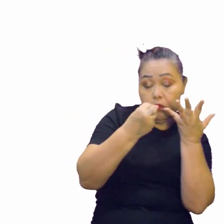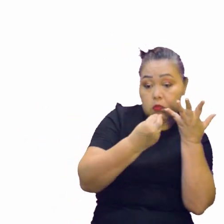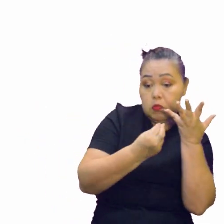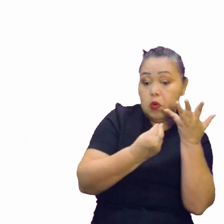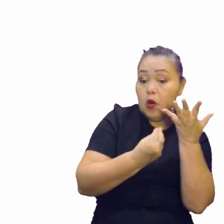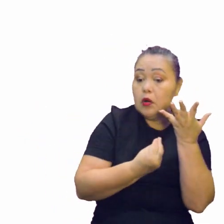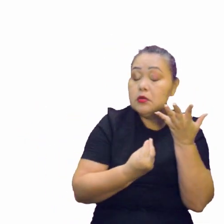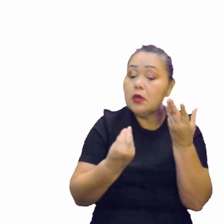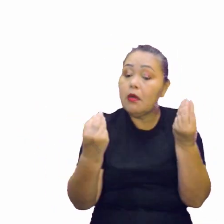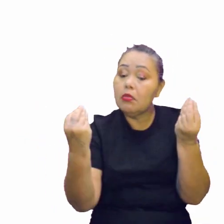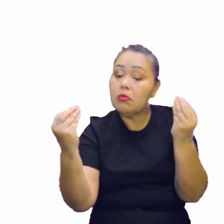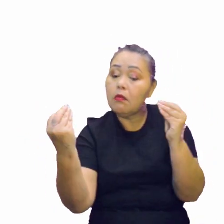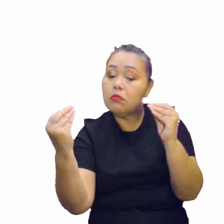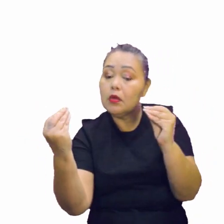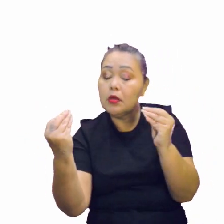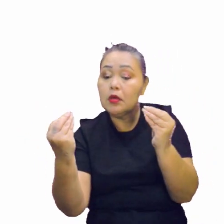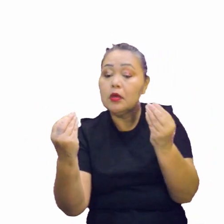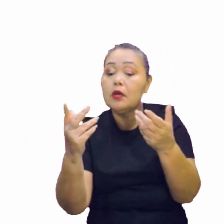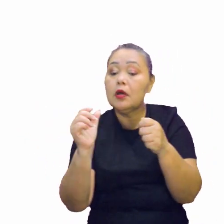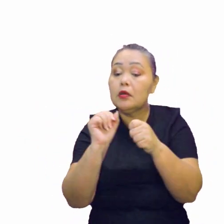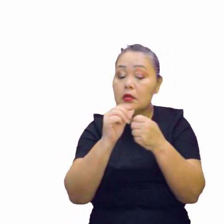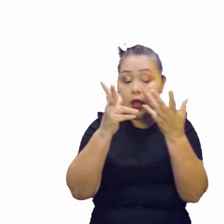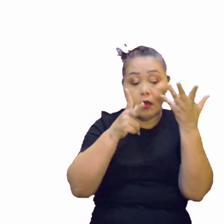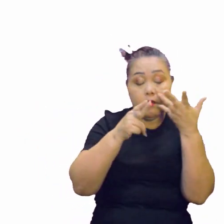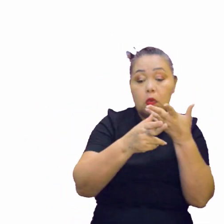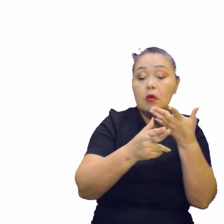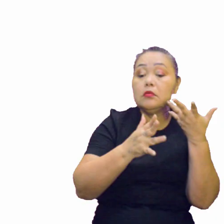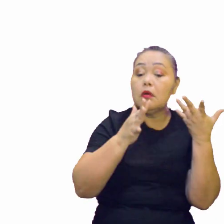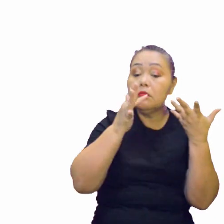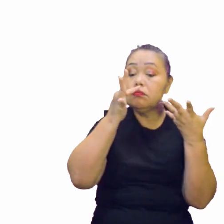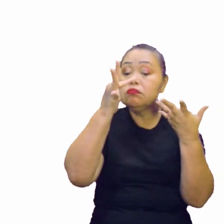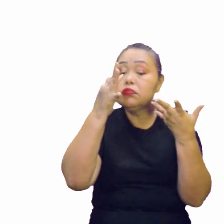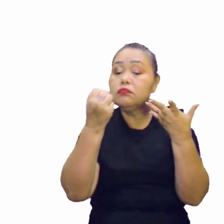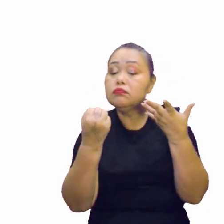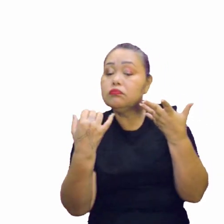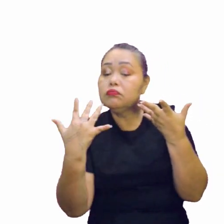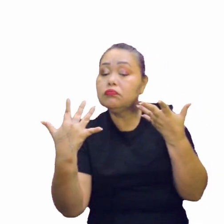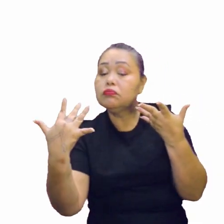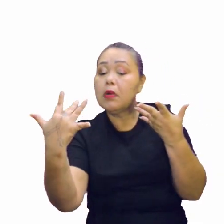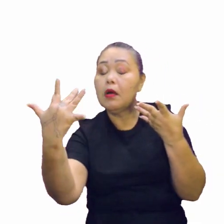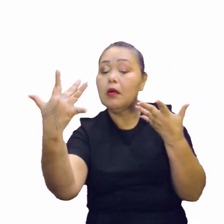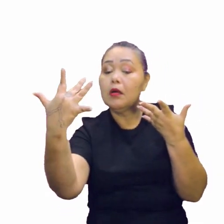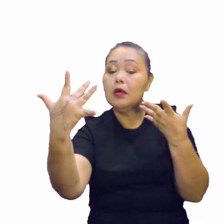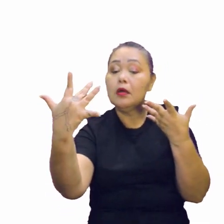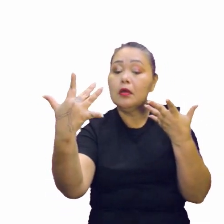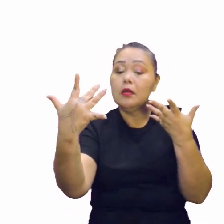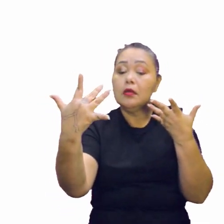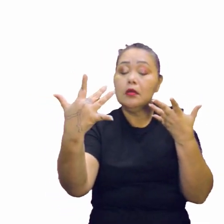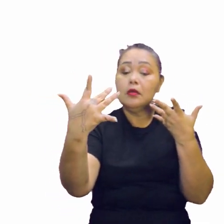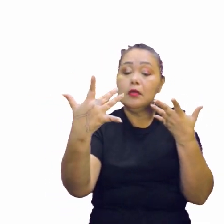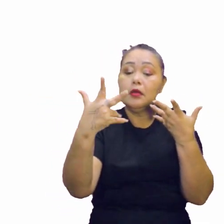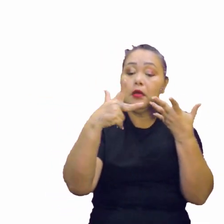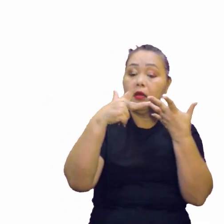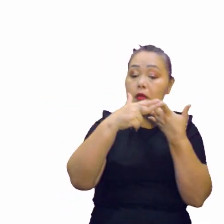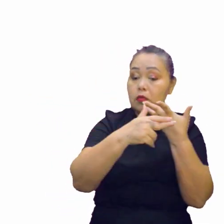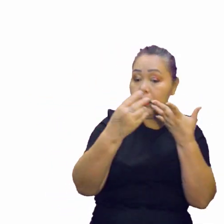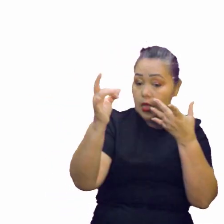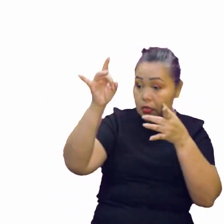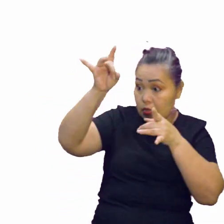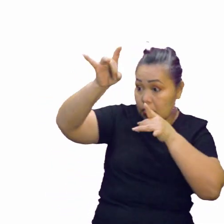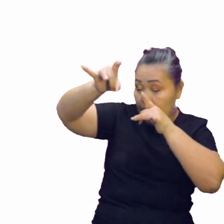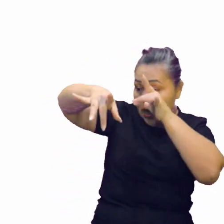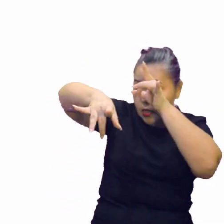de floração, podas de produção, que é a